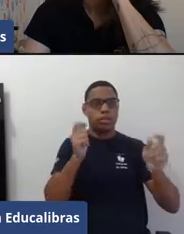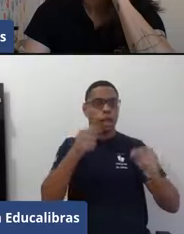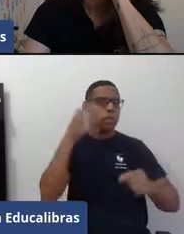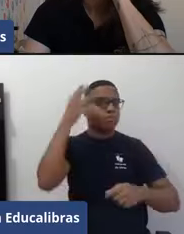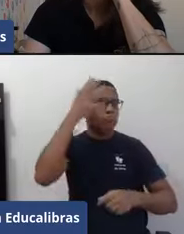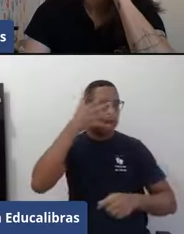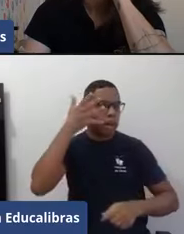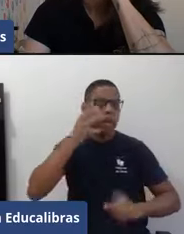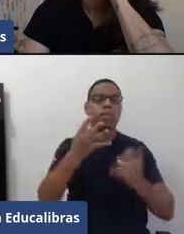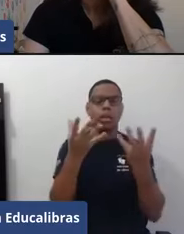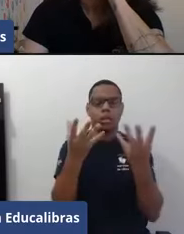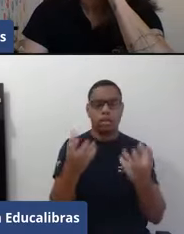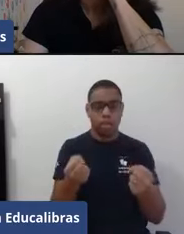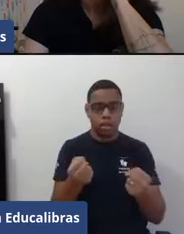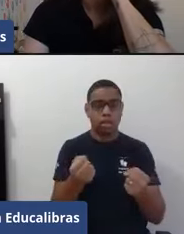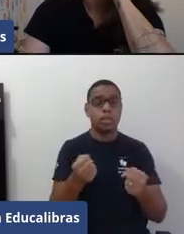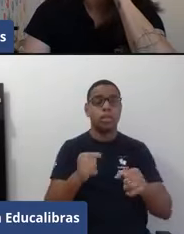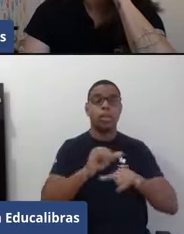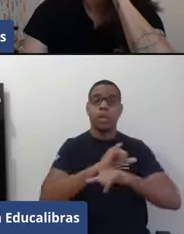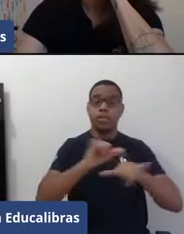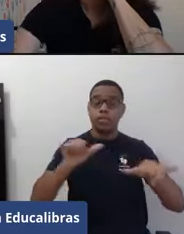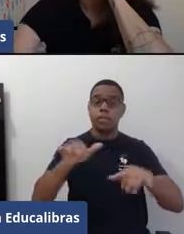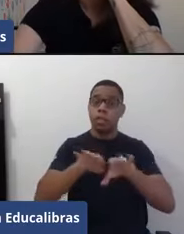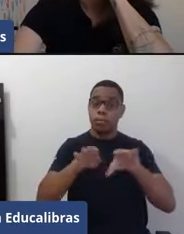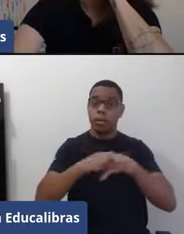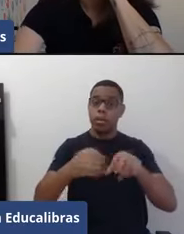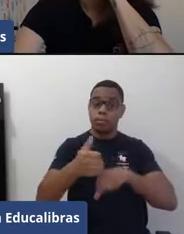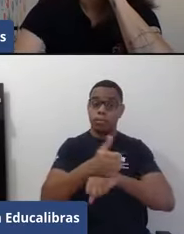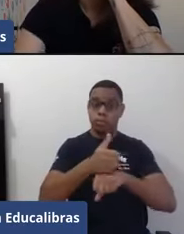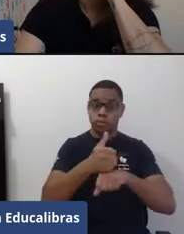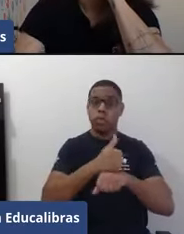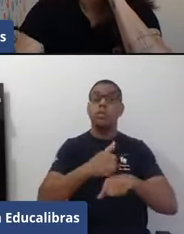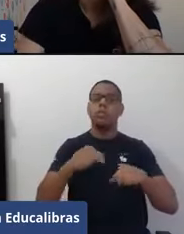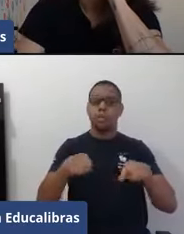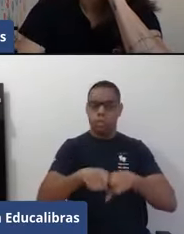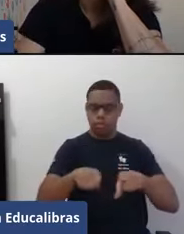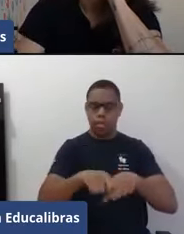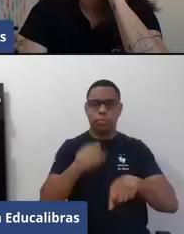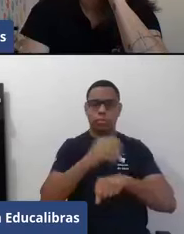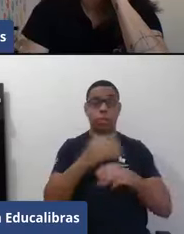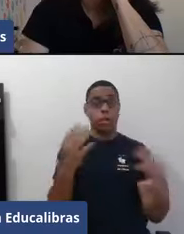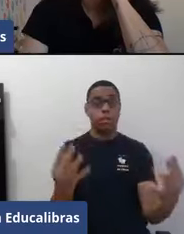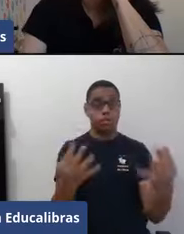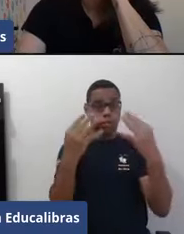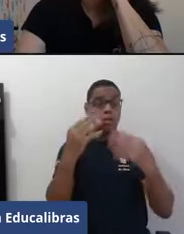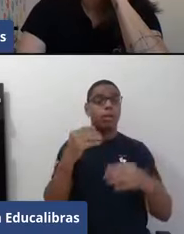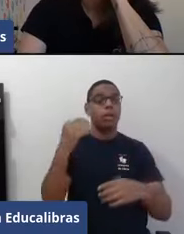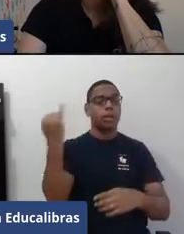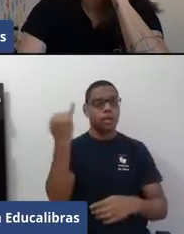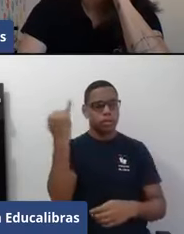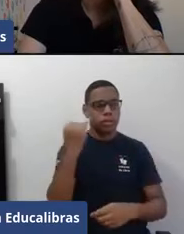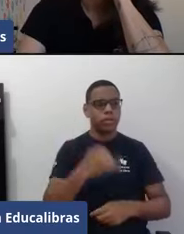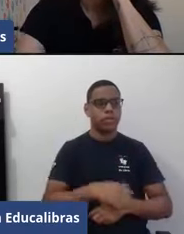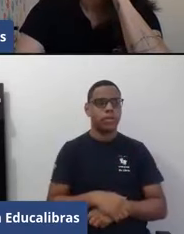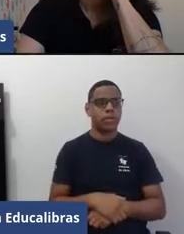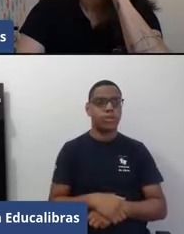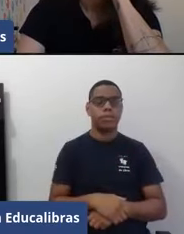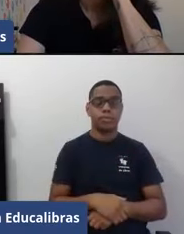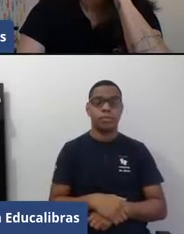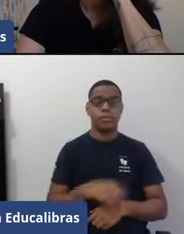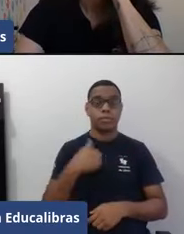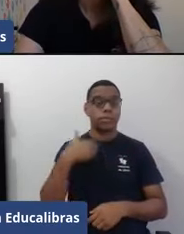falar, inclusive com os profissionais, tem que capacitar profissionais para eles ouvirem as famílias. Eu posso chegar na escola uma